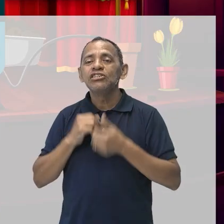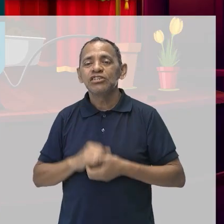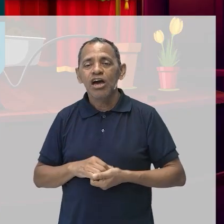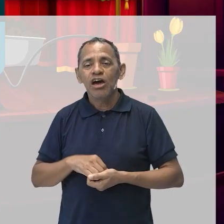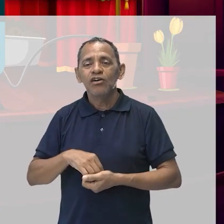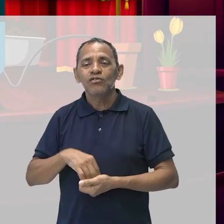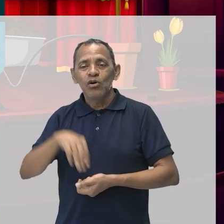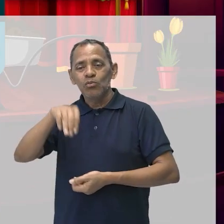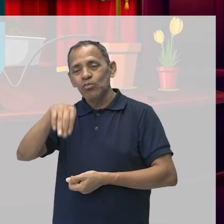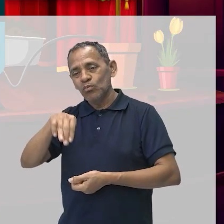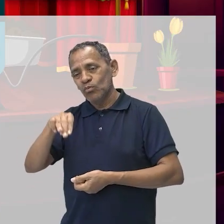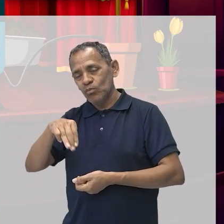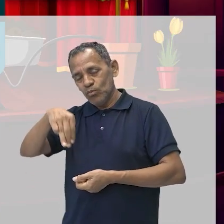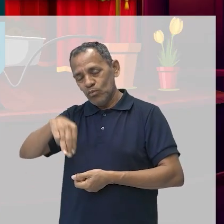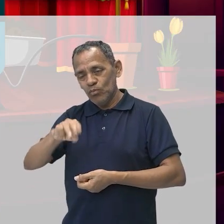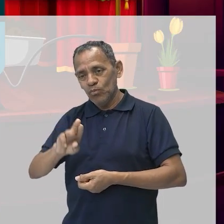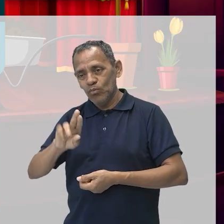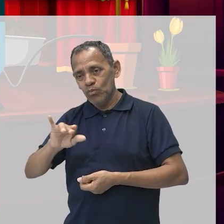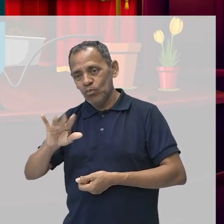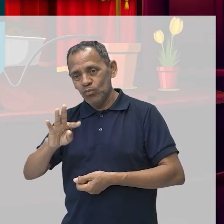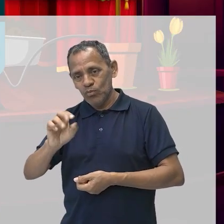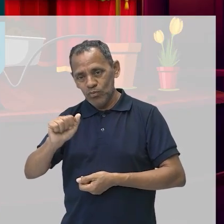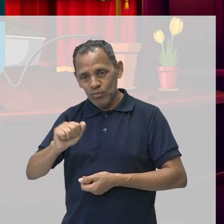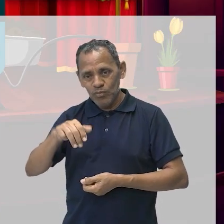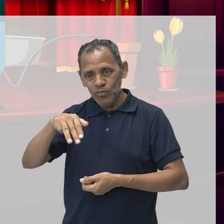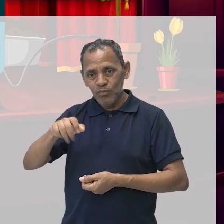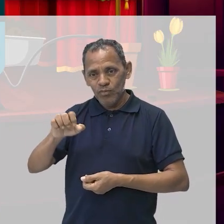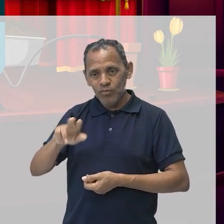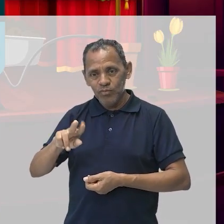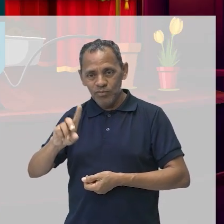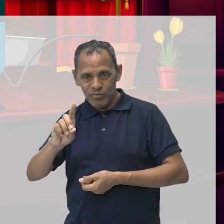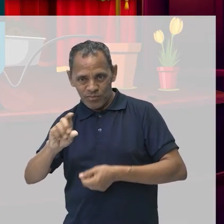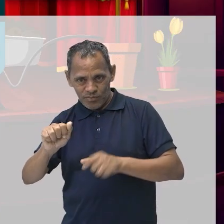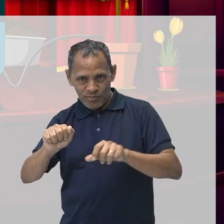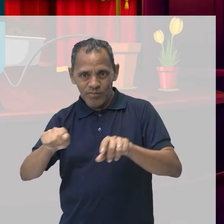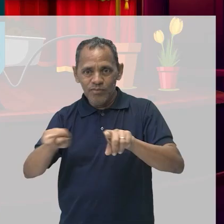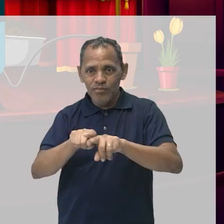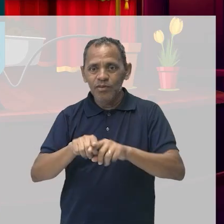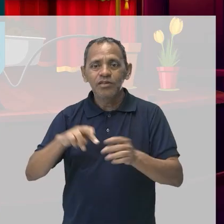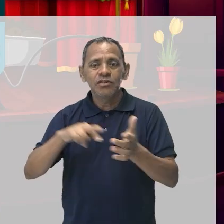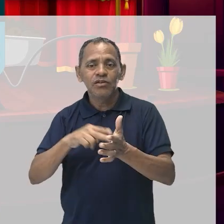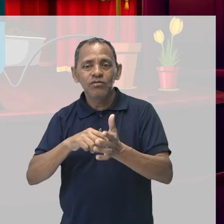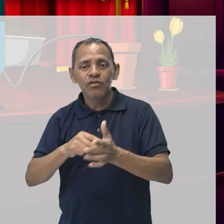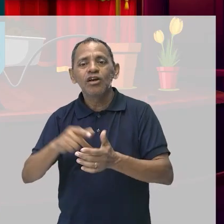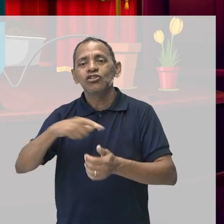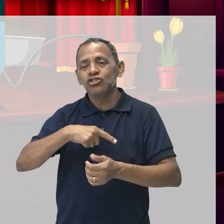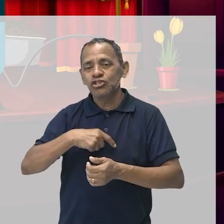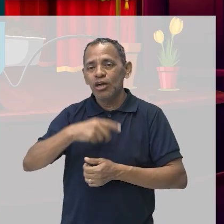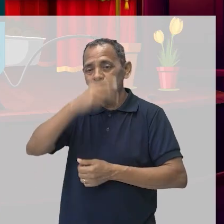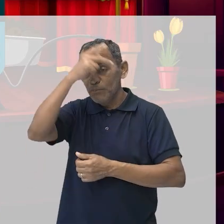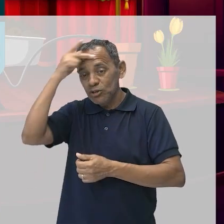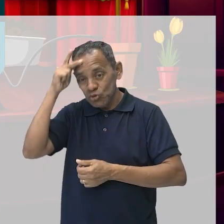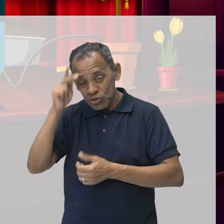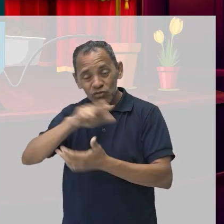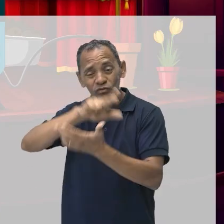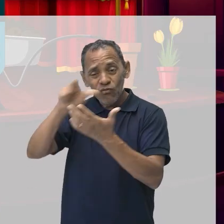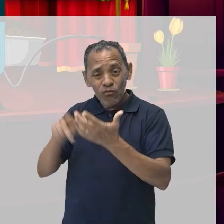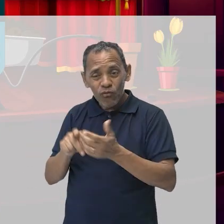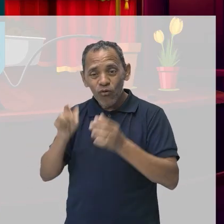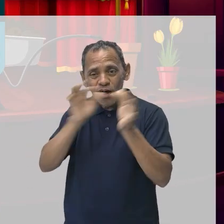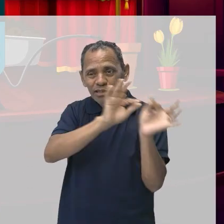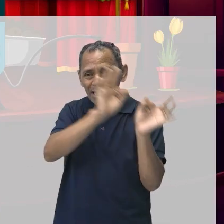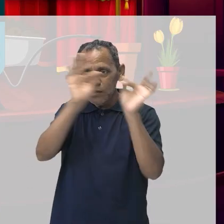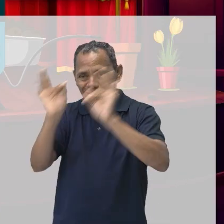porque queriam que tivesse muitas carruagens, muitas pessoas para assistir o espetáculo. Então, o espectador é o público